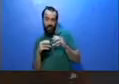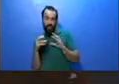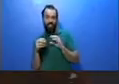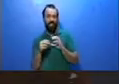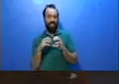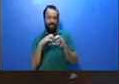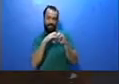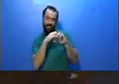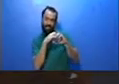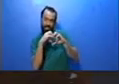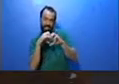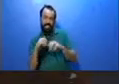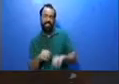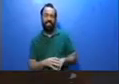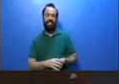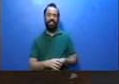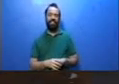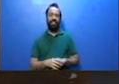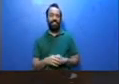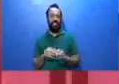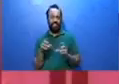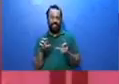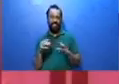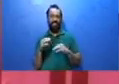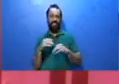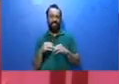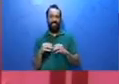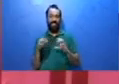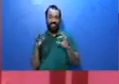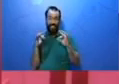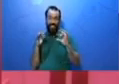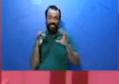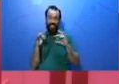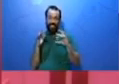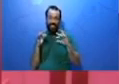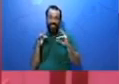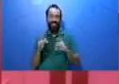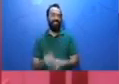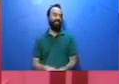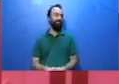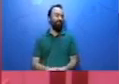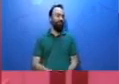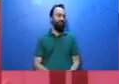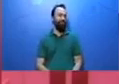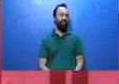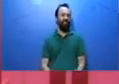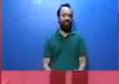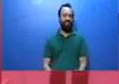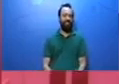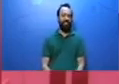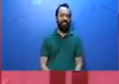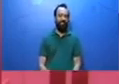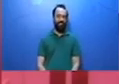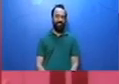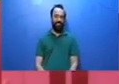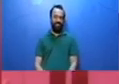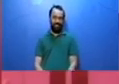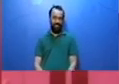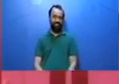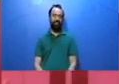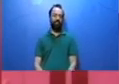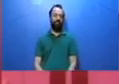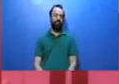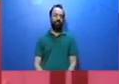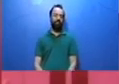clima lá, né, Clarinha? Dois namoradinhos, né, professora? Eu acho que eles namoraram também, viu? Então, vamos trabalhar